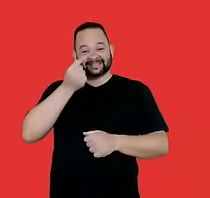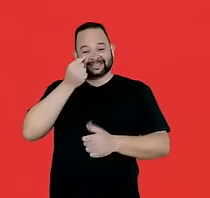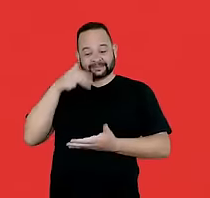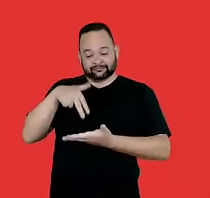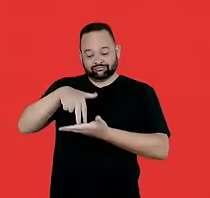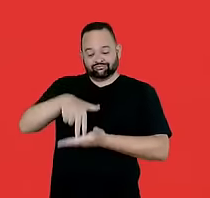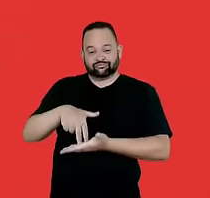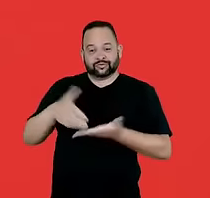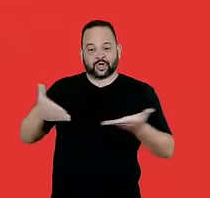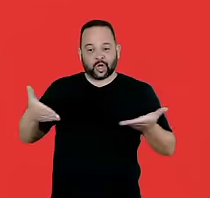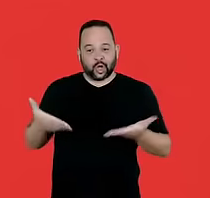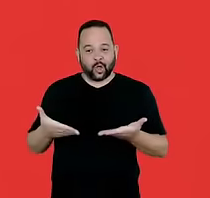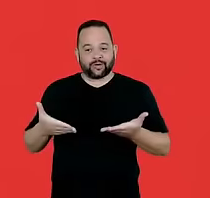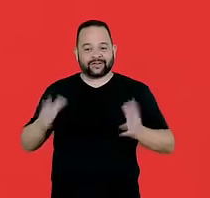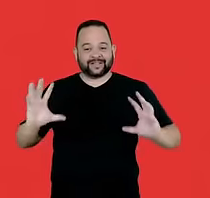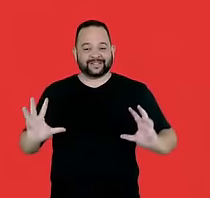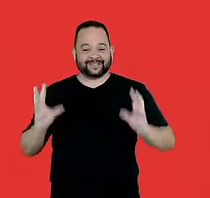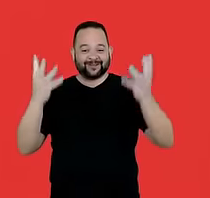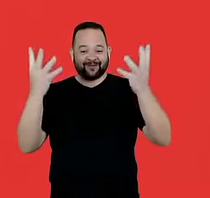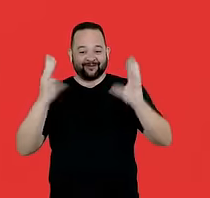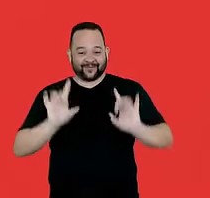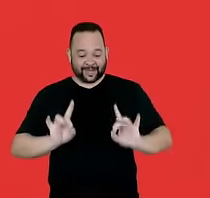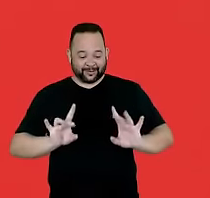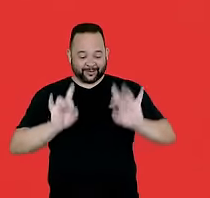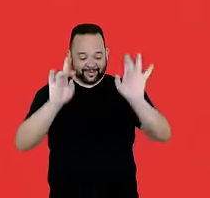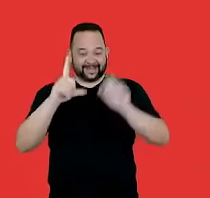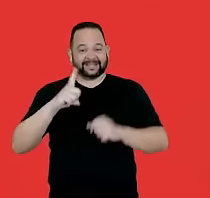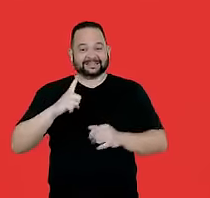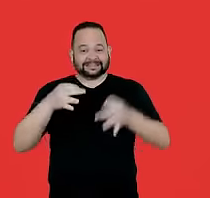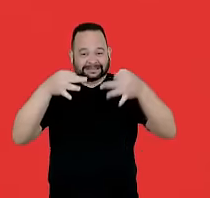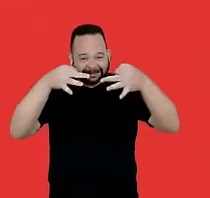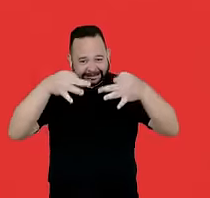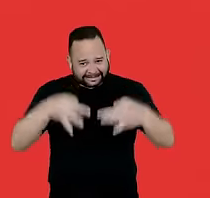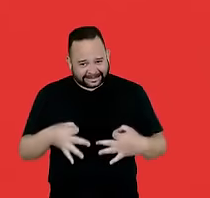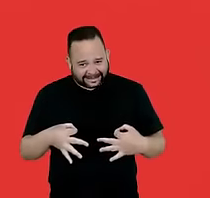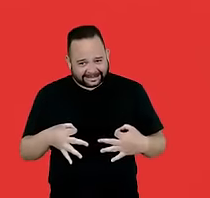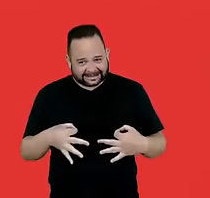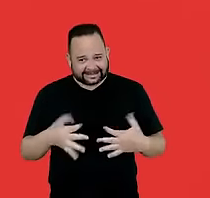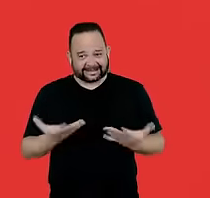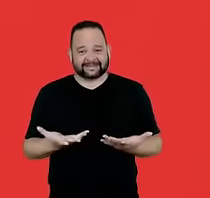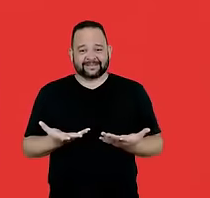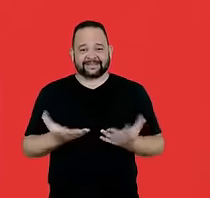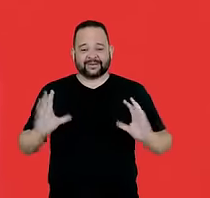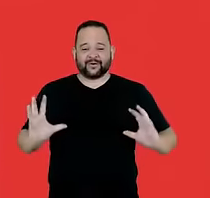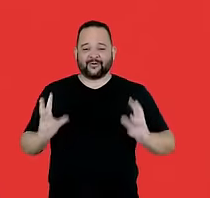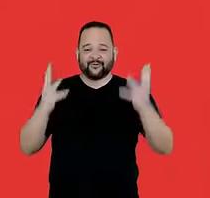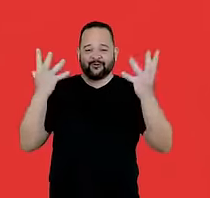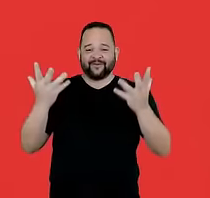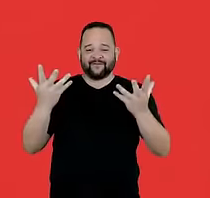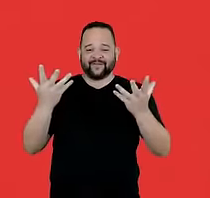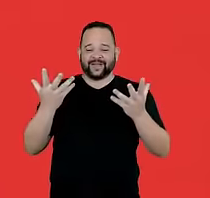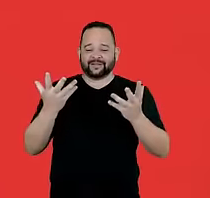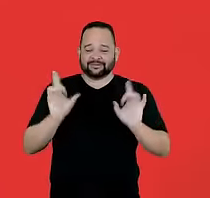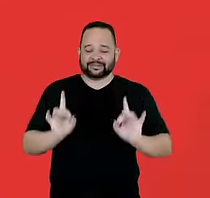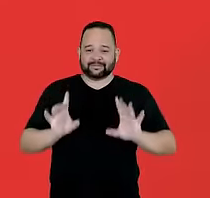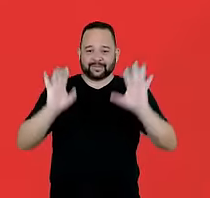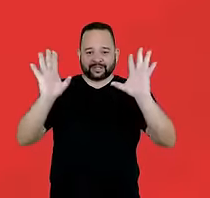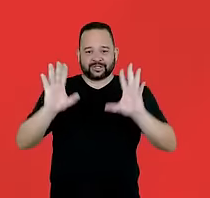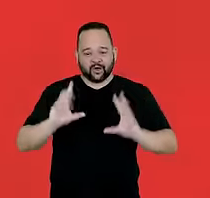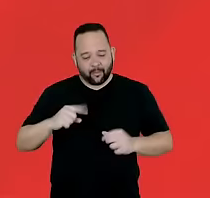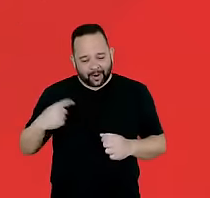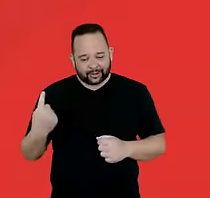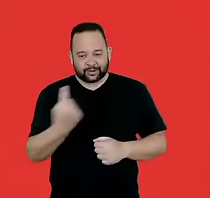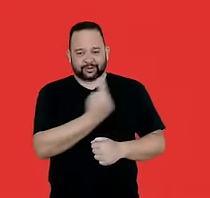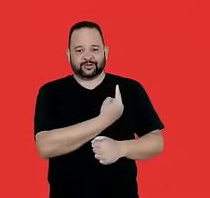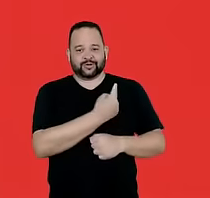super evento que eu tenho certeza que será incrível para todos nós vai nós Sairemos daqui